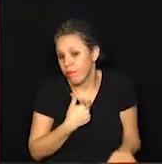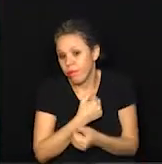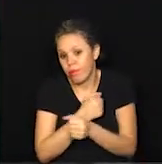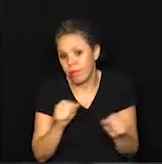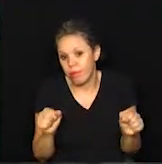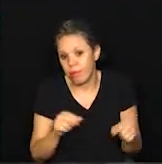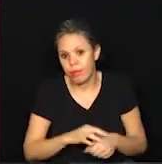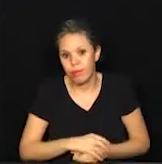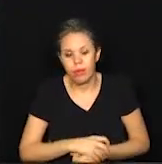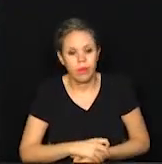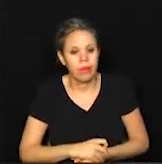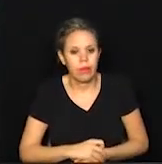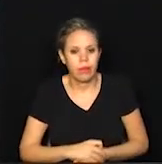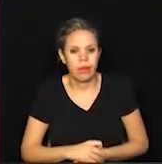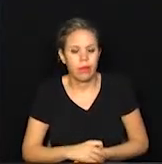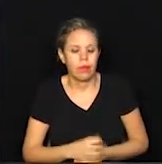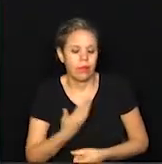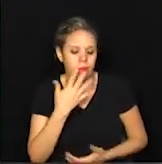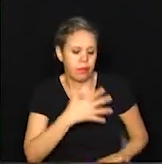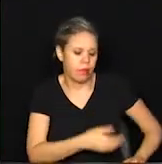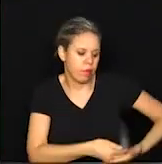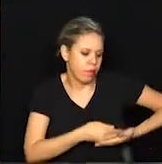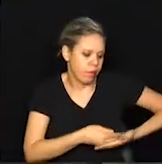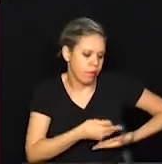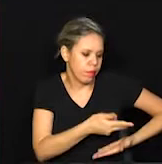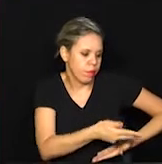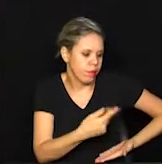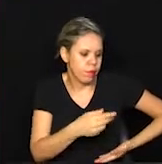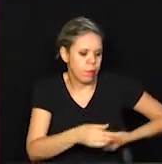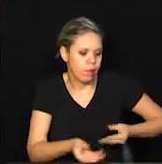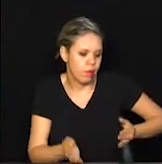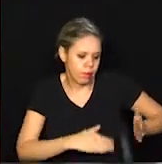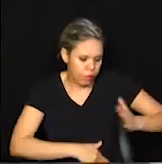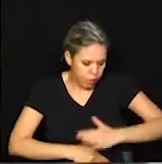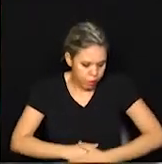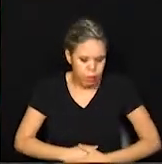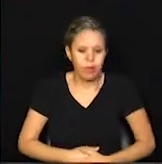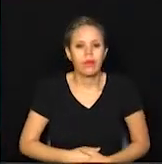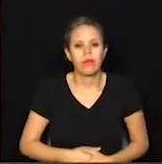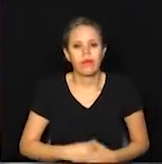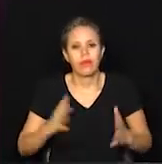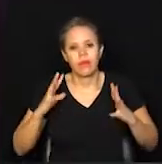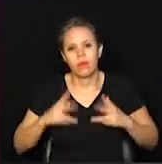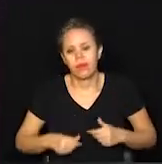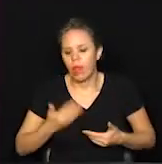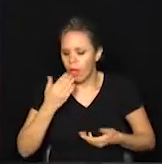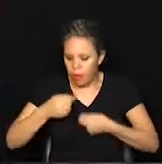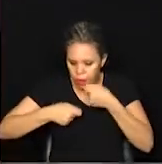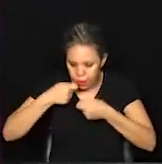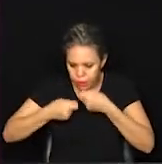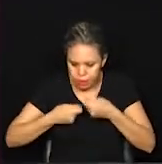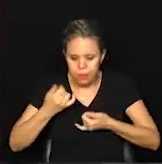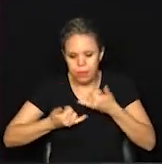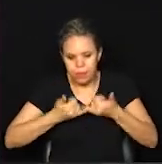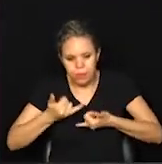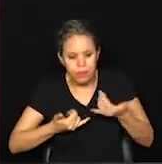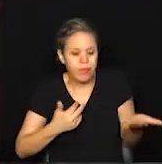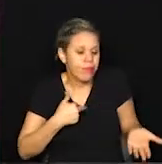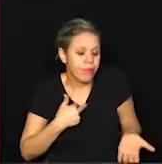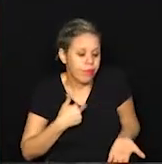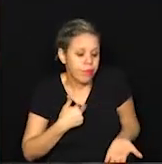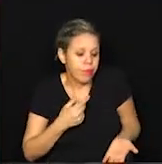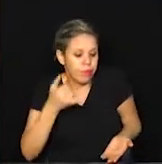você não pegar a criança no colo, não tem como você não trocar a criança, não tem como você não dar comida para a criança, não brincar, não tem